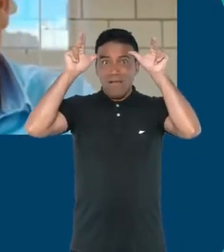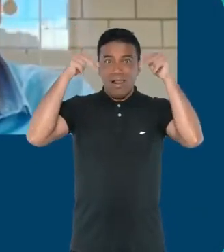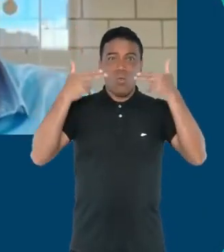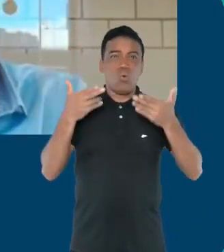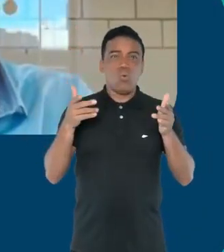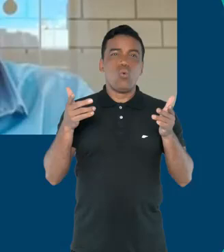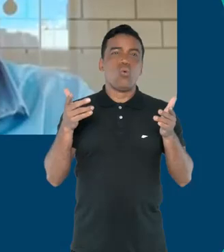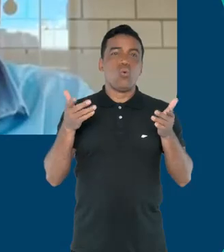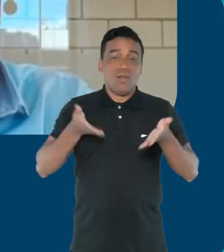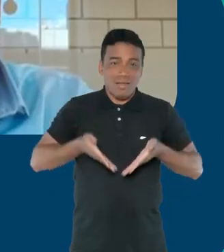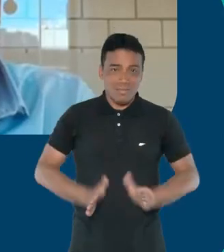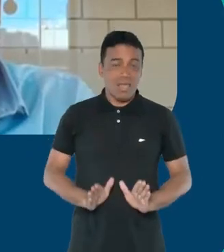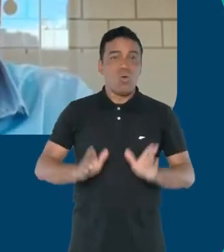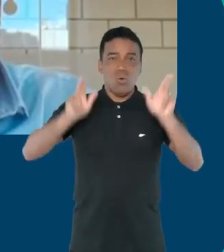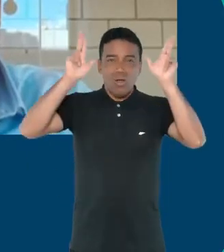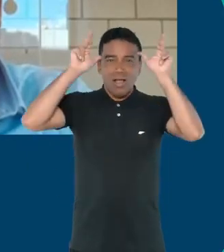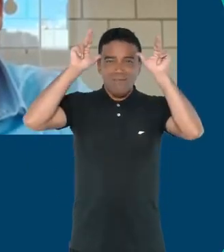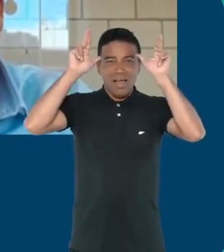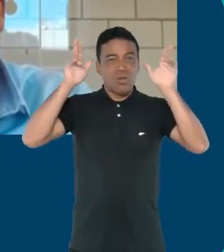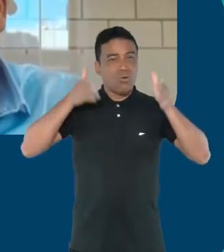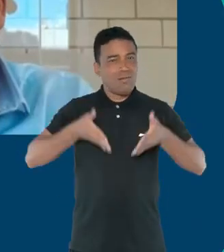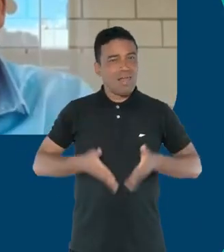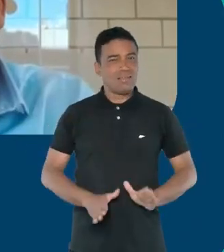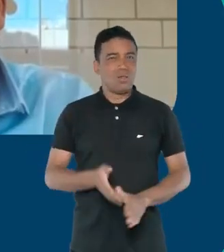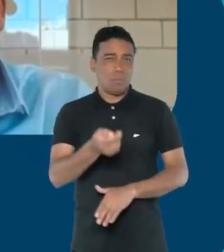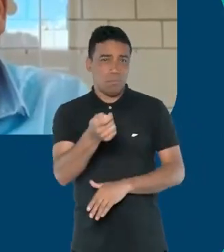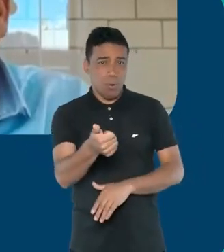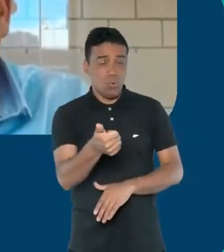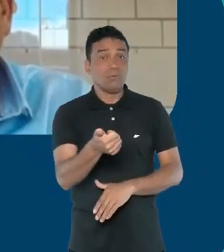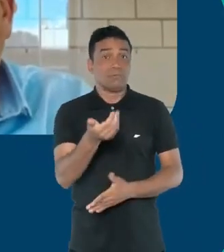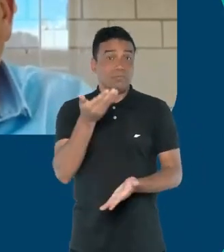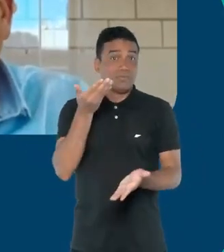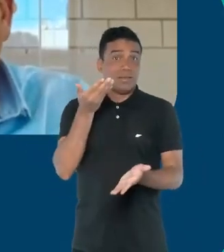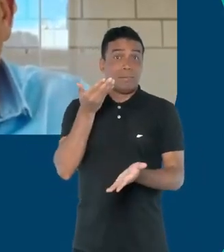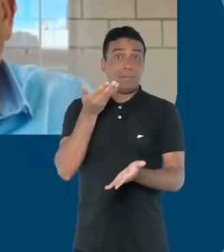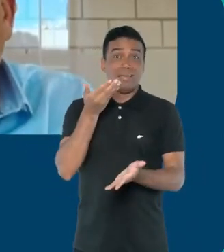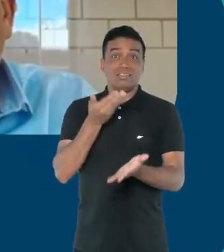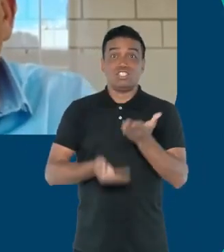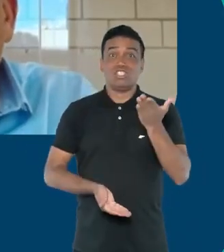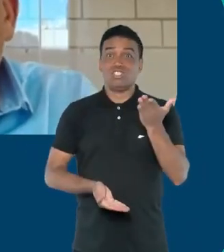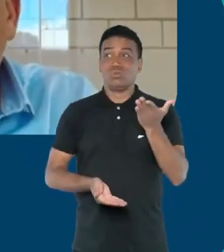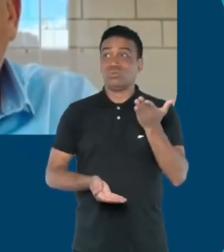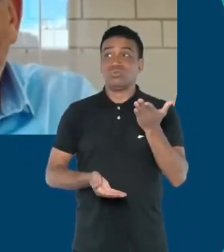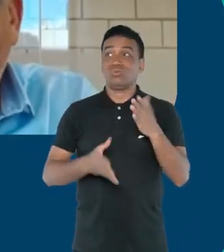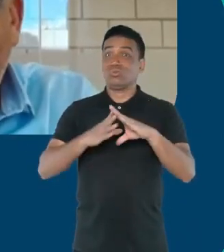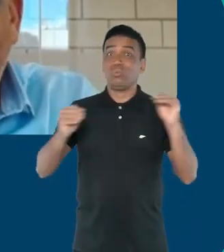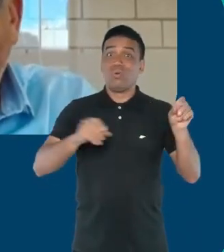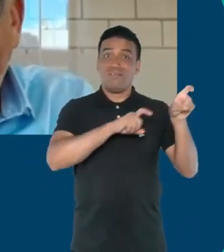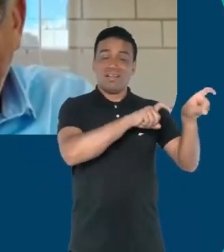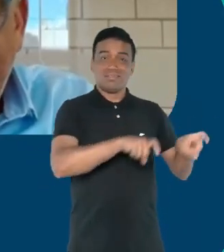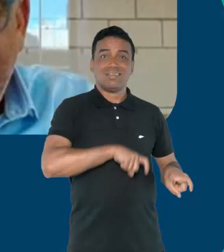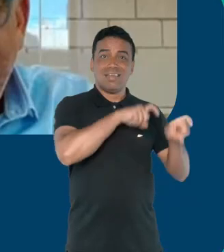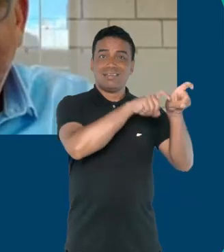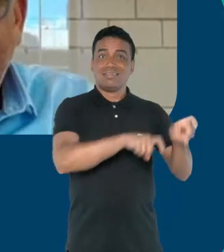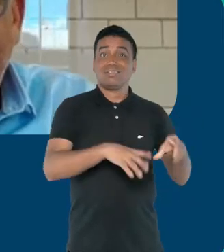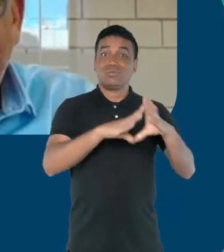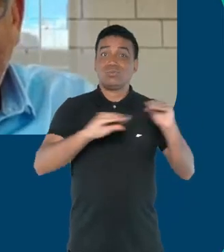que recém-nascido, né, de um potro, né, que se perdia na fazenda. E eu me lembro com muita clareza,